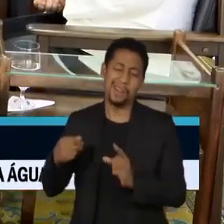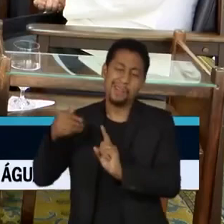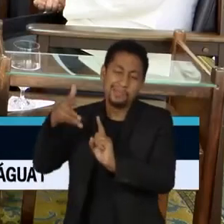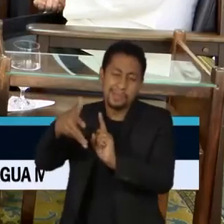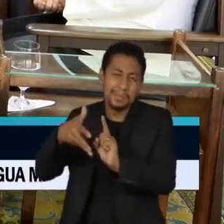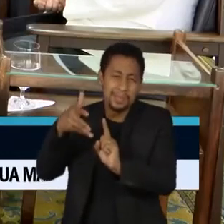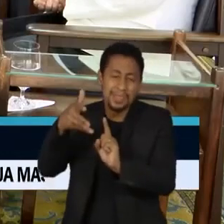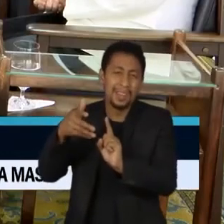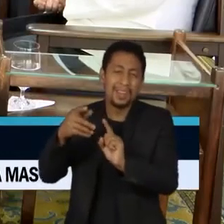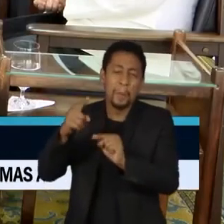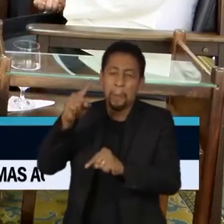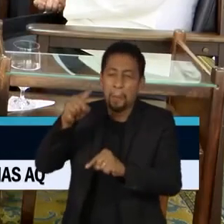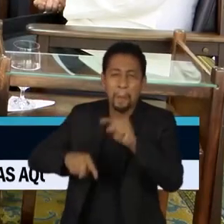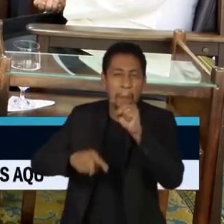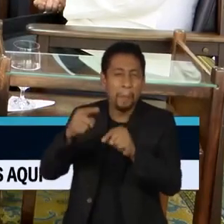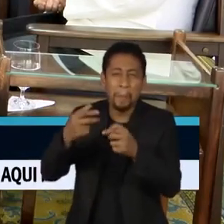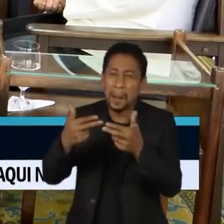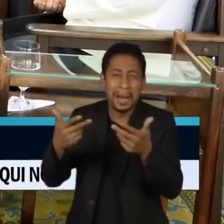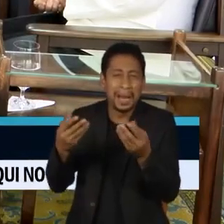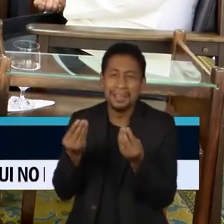de baixo calão e coloca que